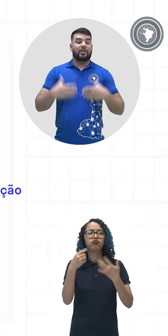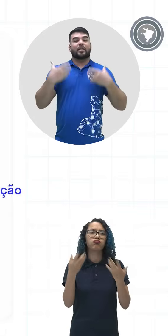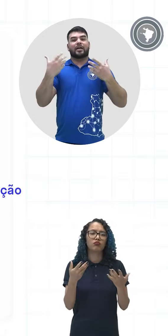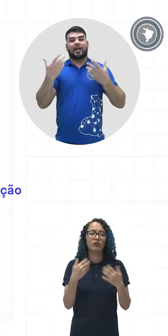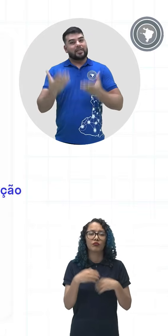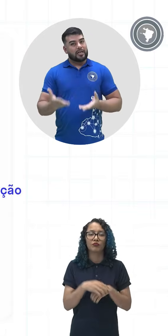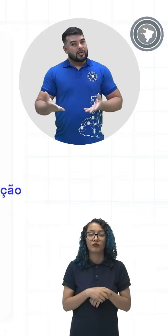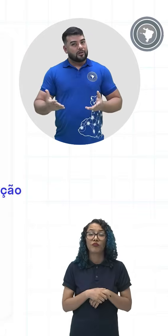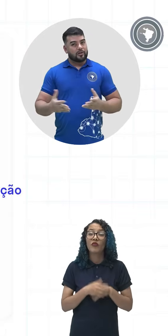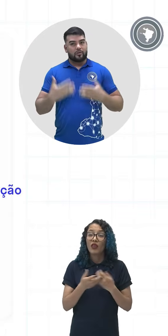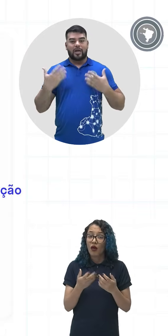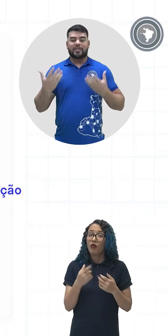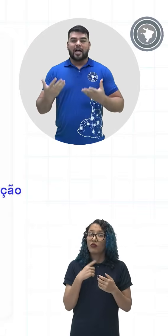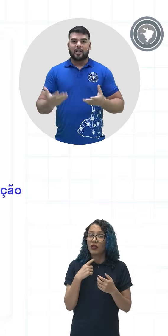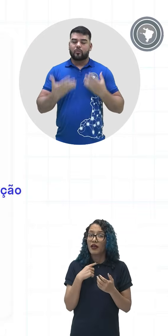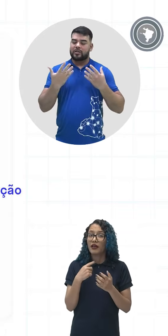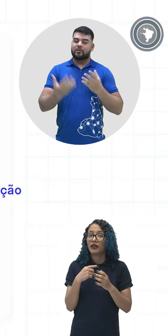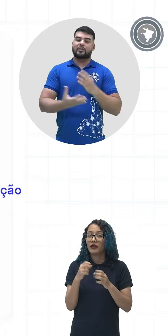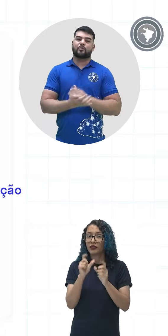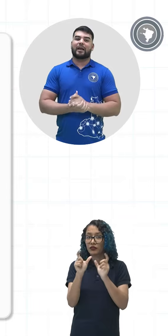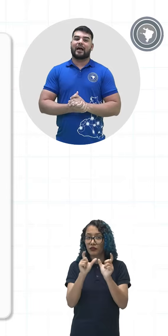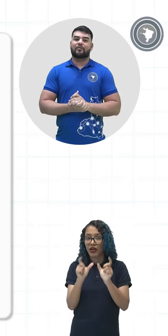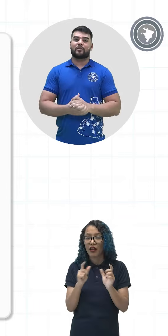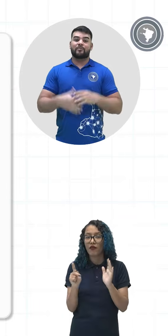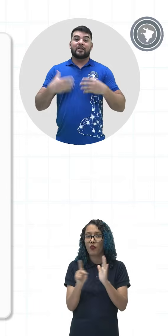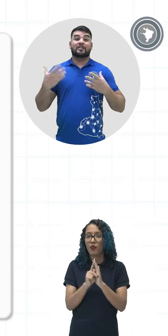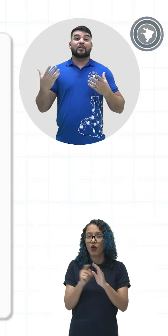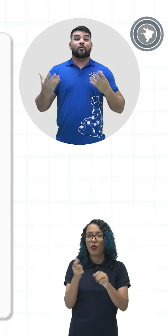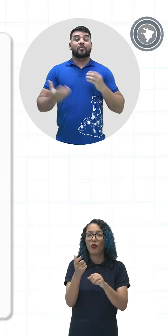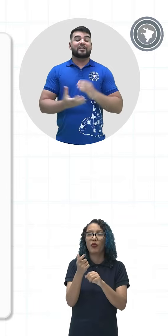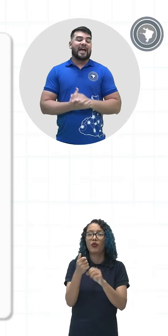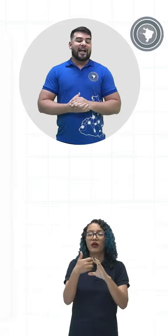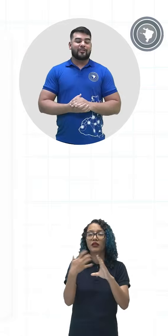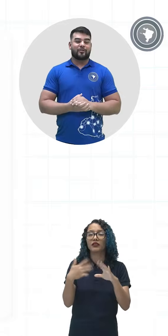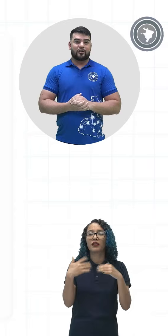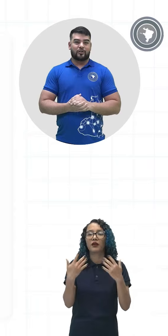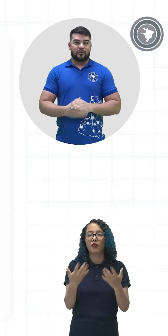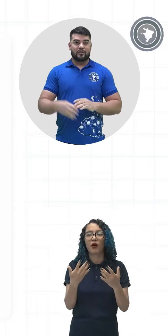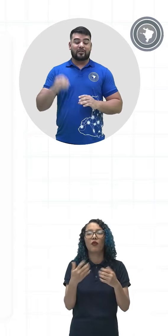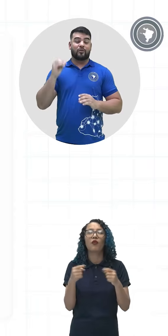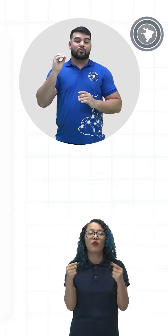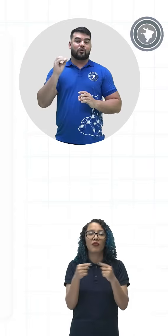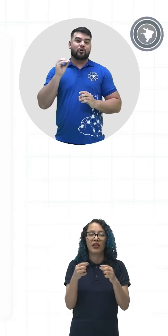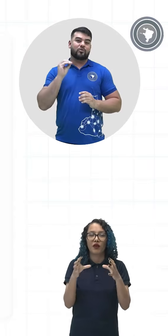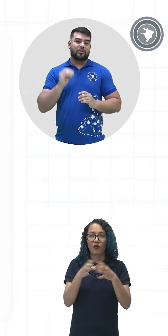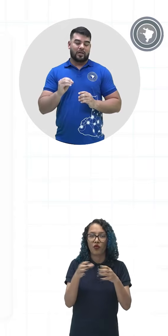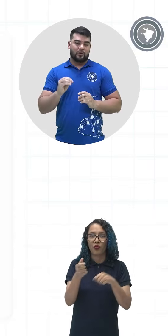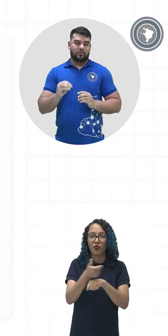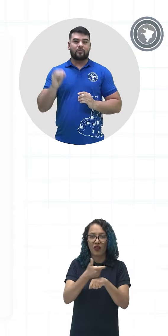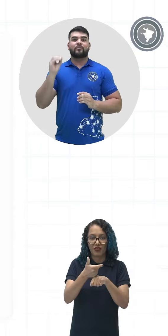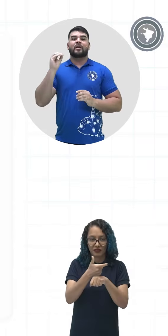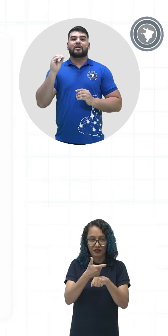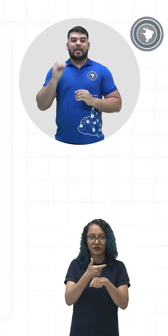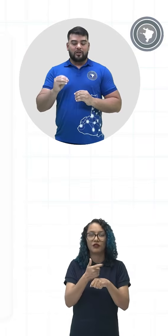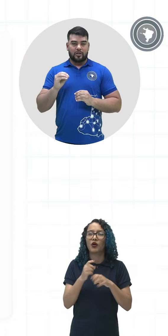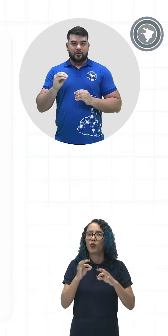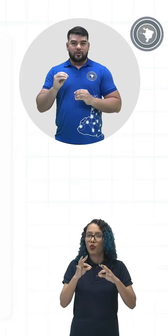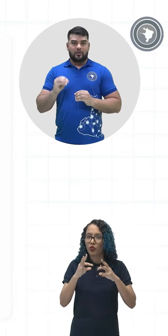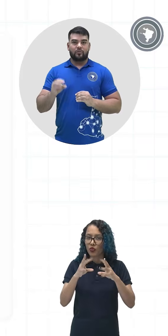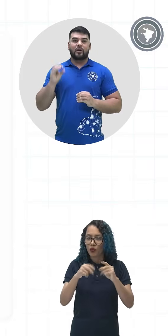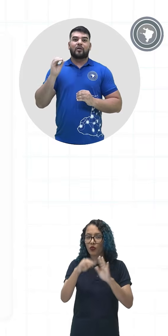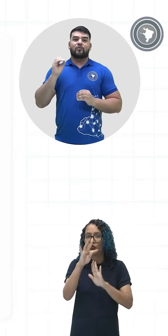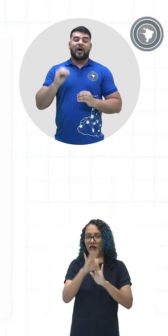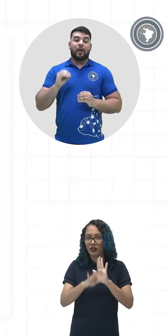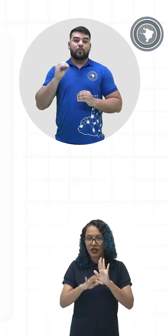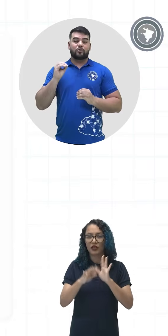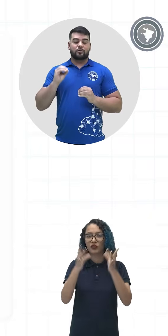atribuição de características, qualidades. Quais são essas palavras? São os adjetivos. Então, todo texto